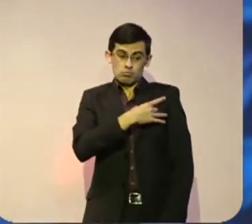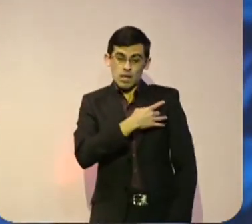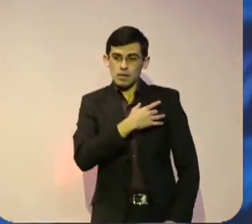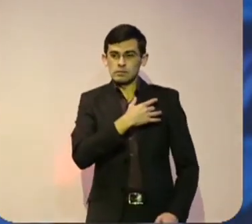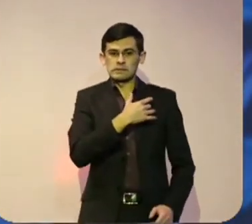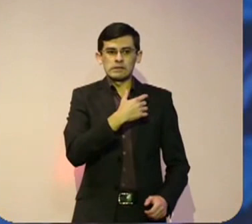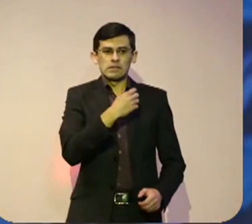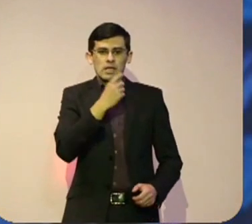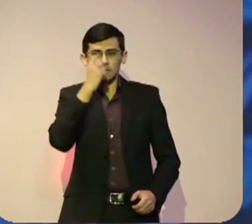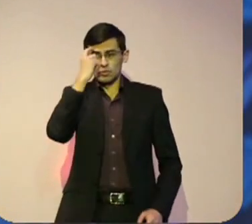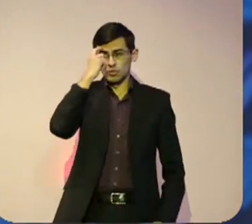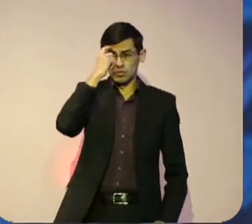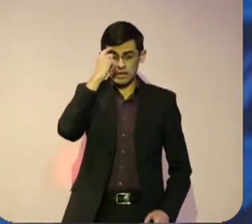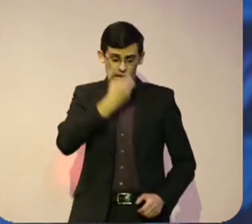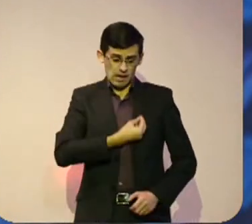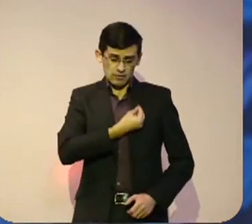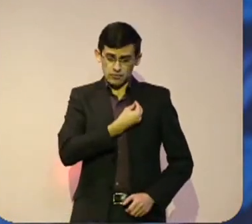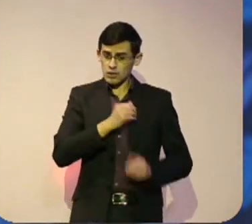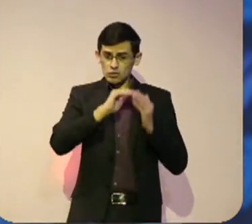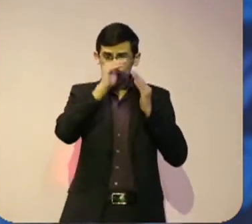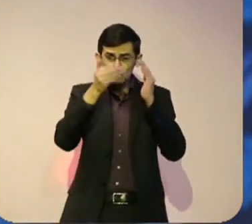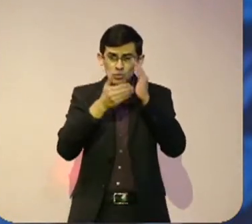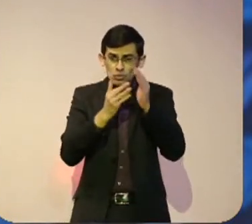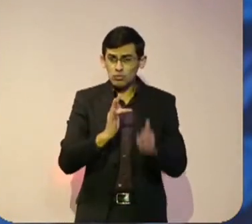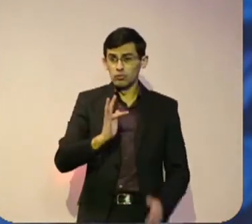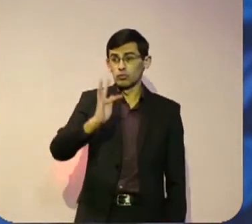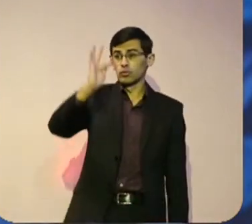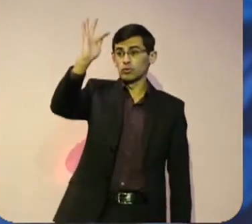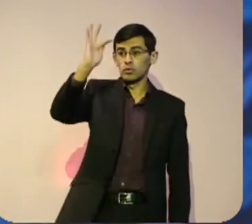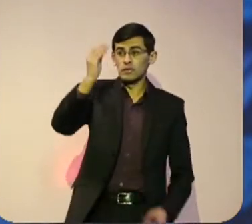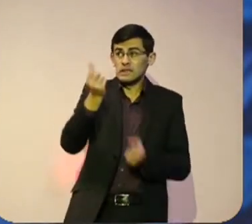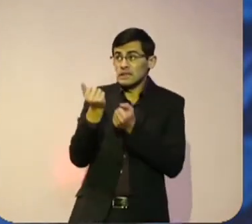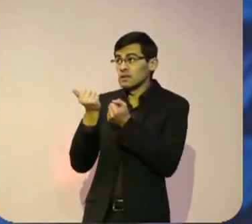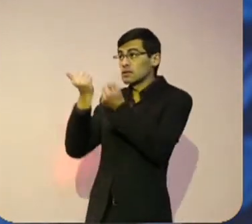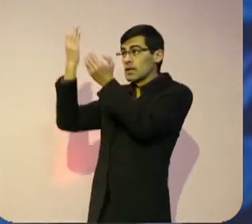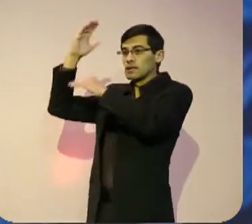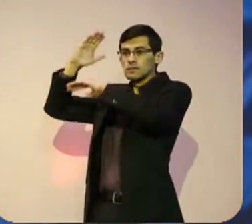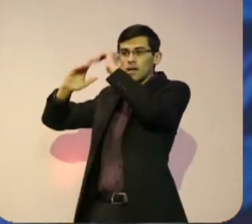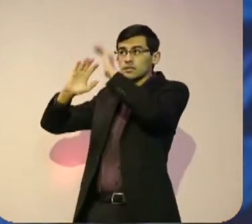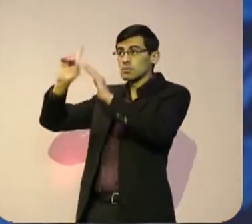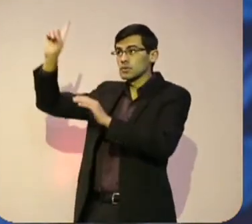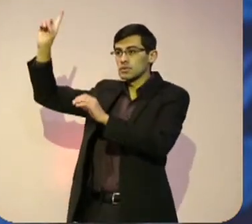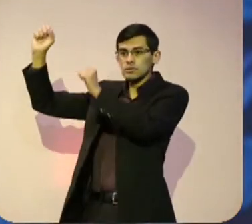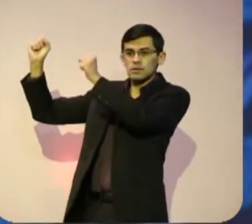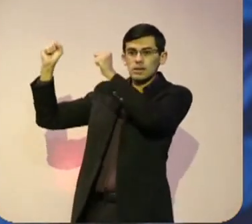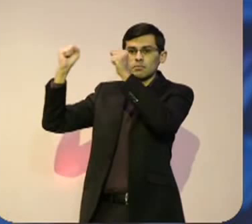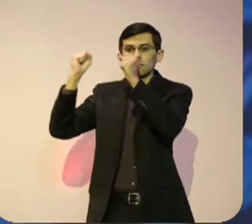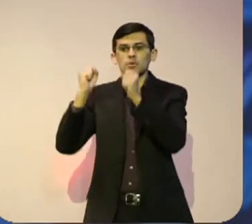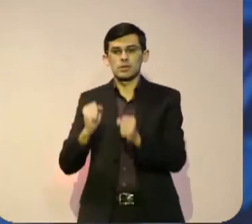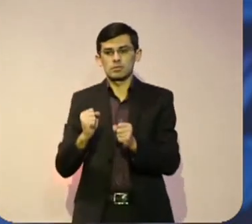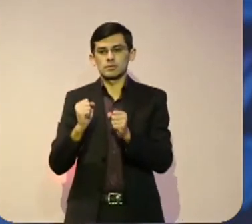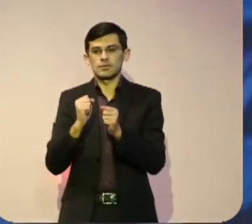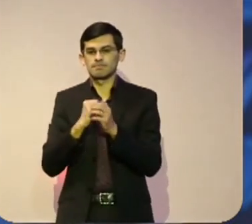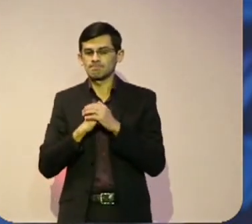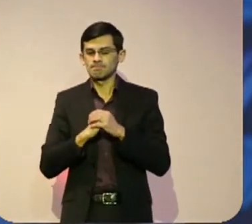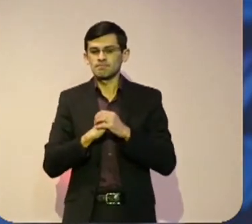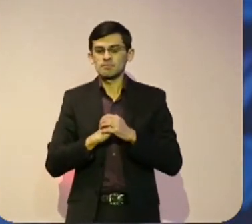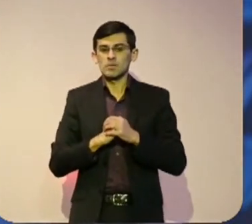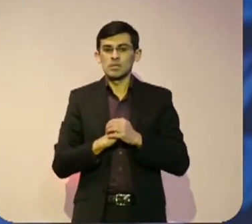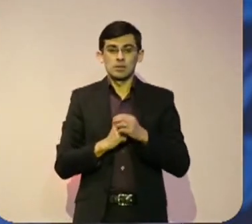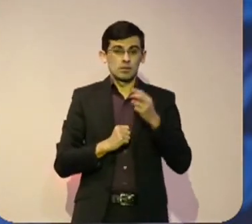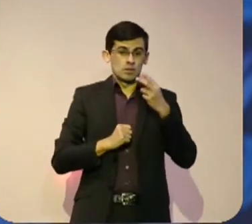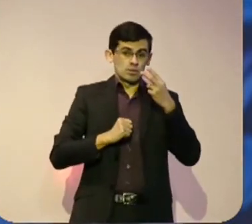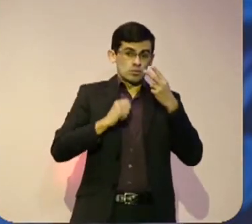tuas inseguranças, a tua vida, o futuro nas mãos desse Deus Todo-Poderoso.